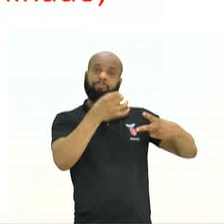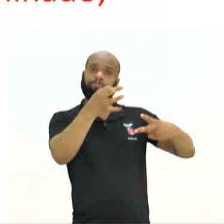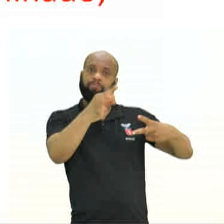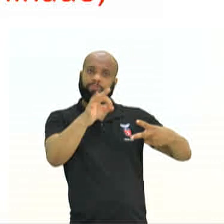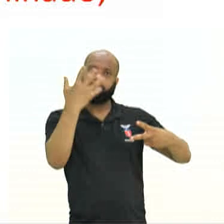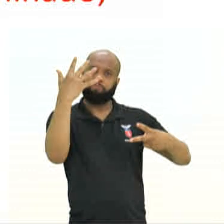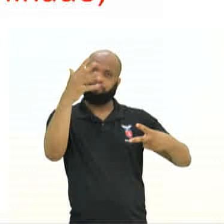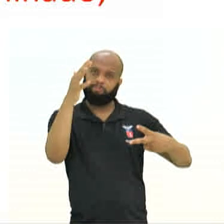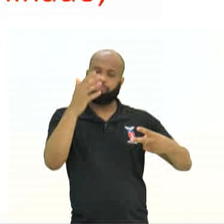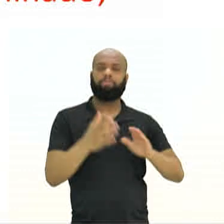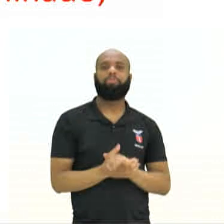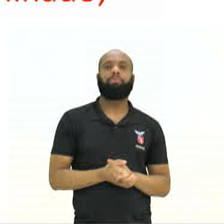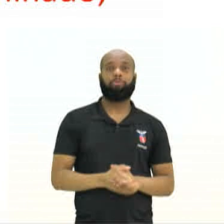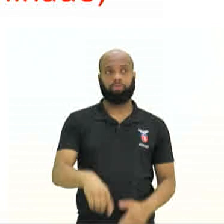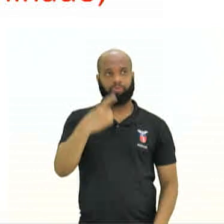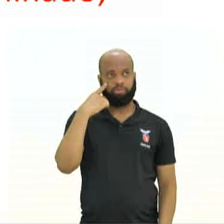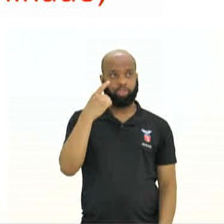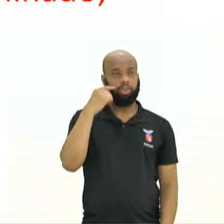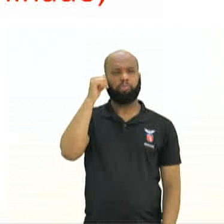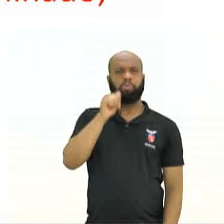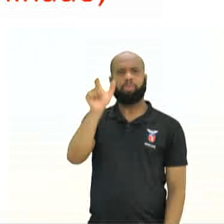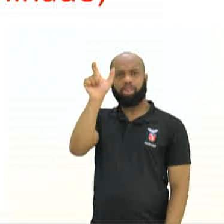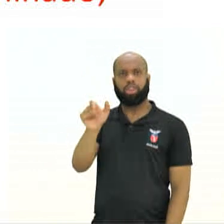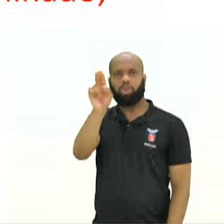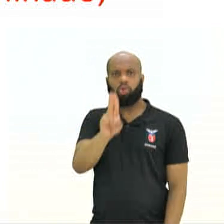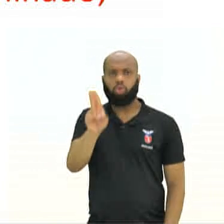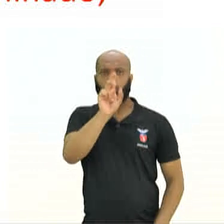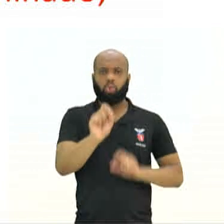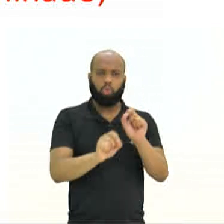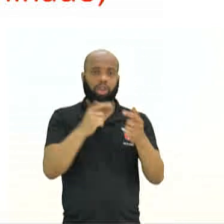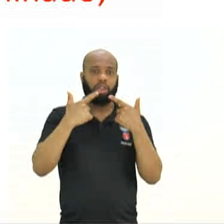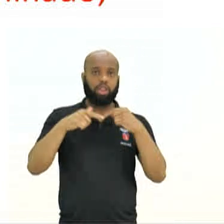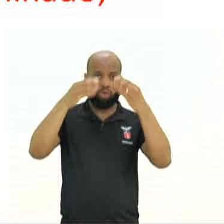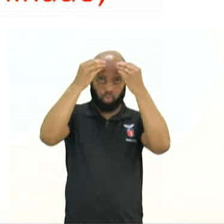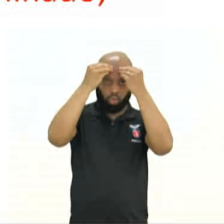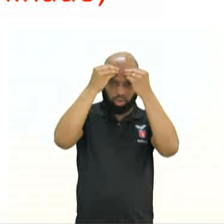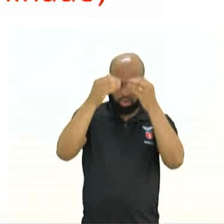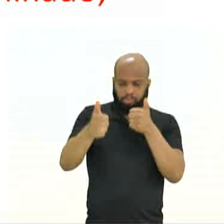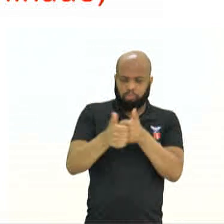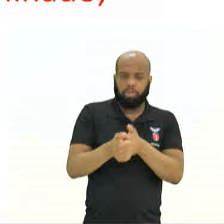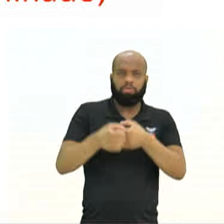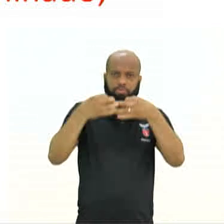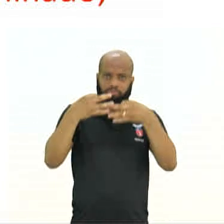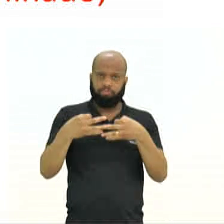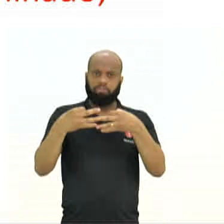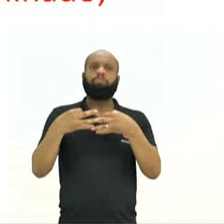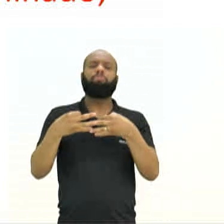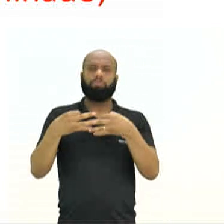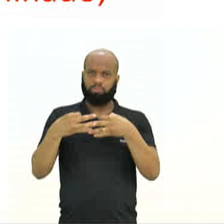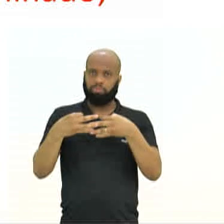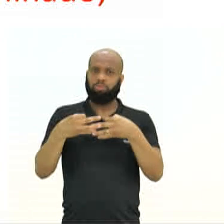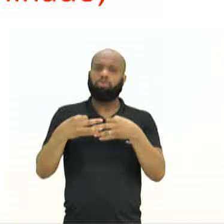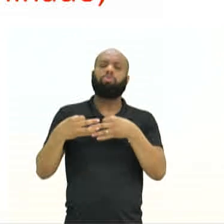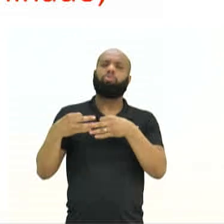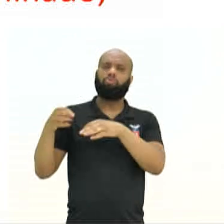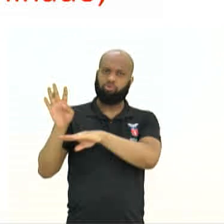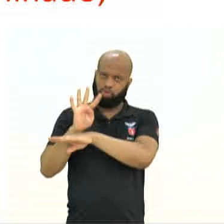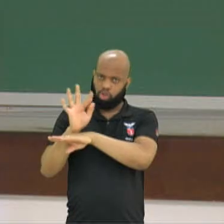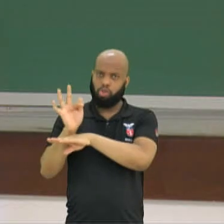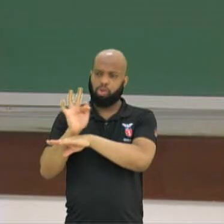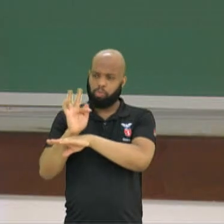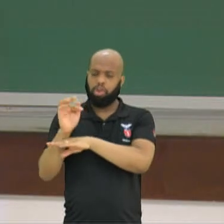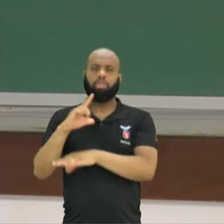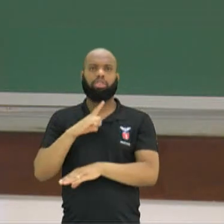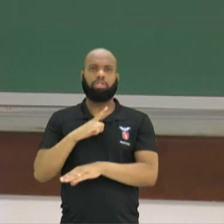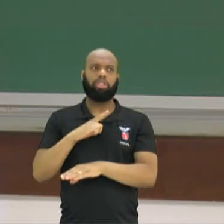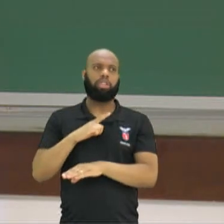alternativa, acertou. Olha só, a autora utiliza uma linguagem próxima à norma padrão. Sim, né, ela tem... a gente não